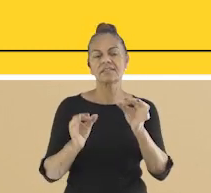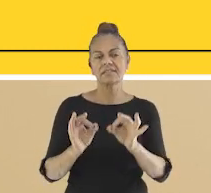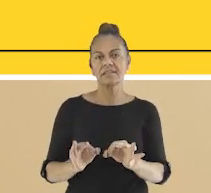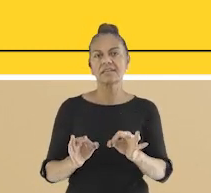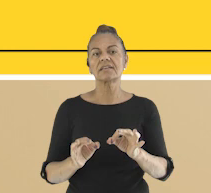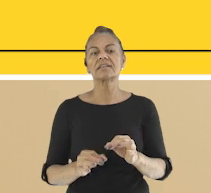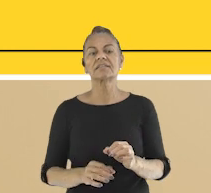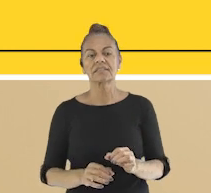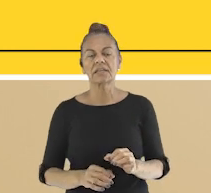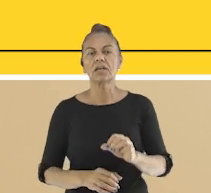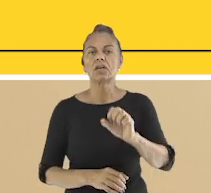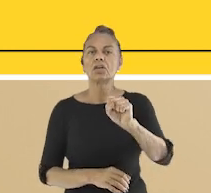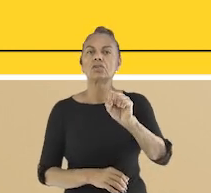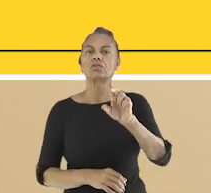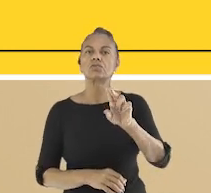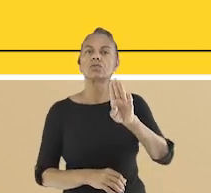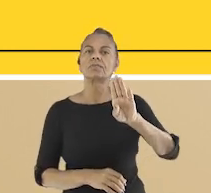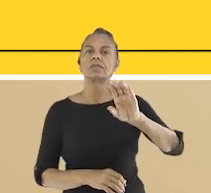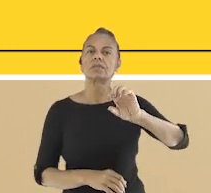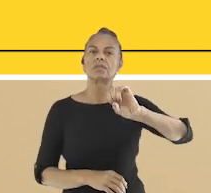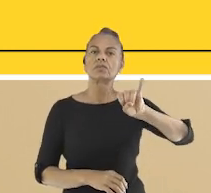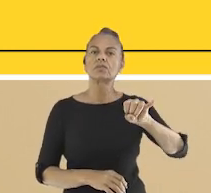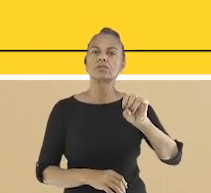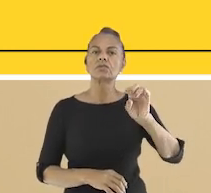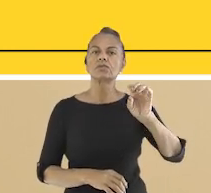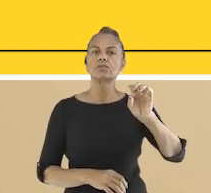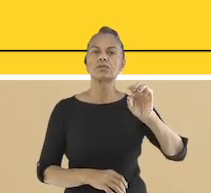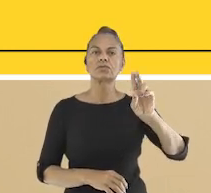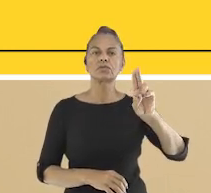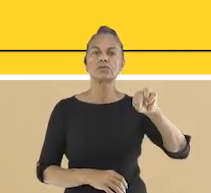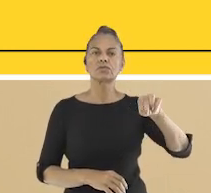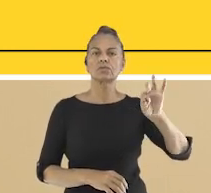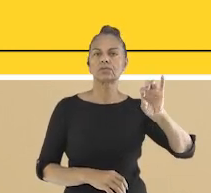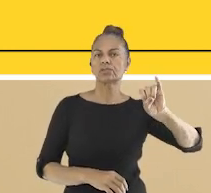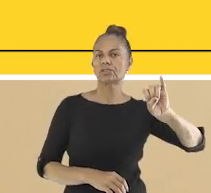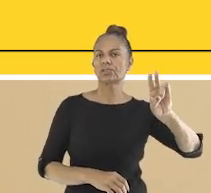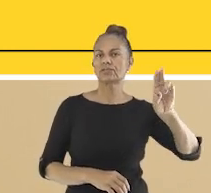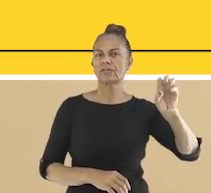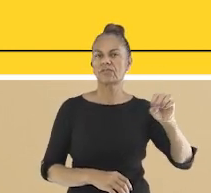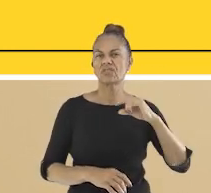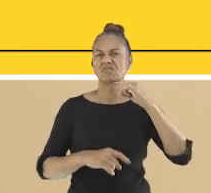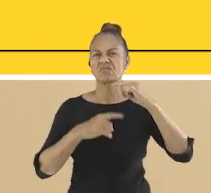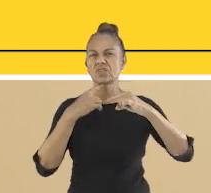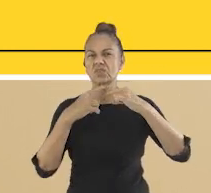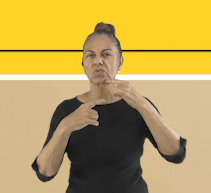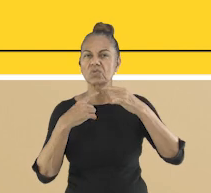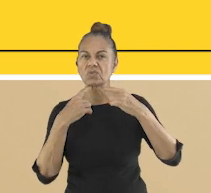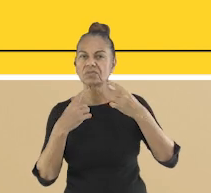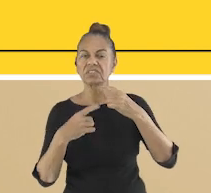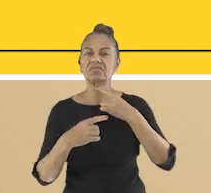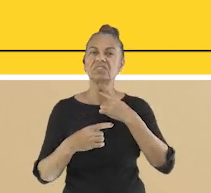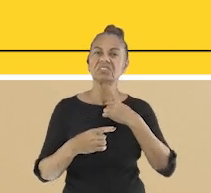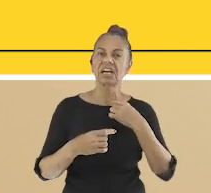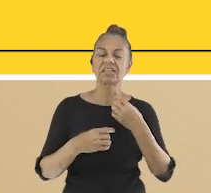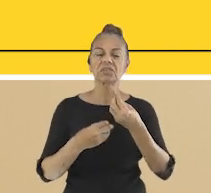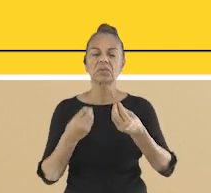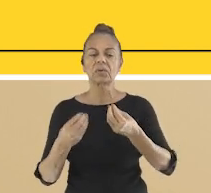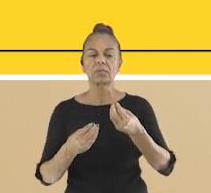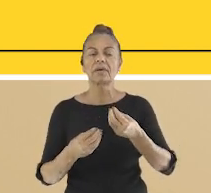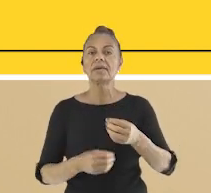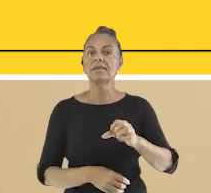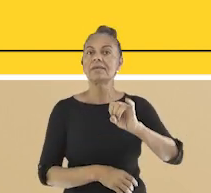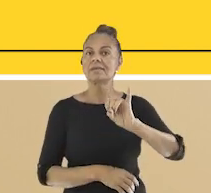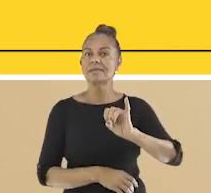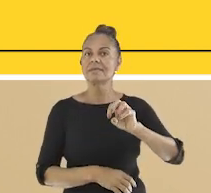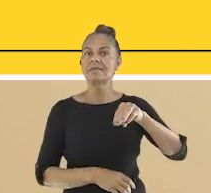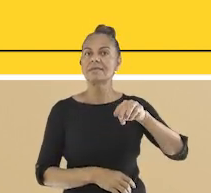que indica desejos, possibilidades, dúvidas, etc., e o modo imperativo, que indica ordem, pedido